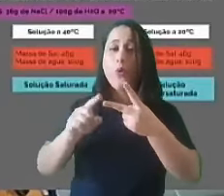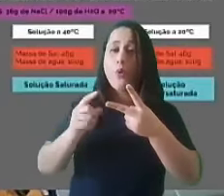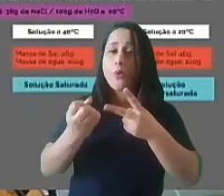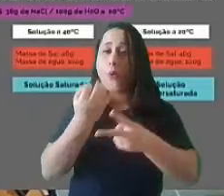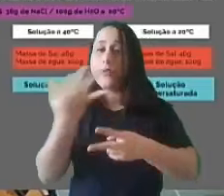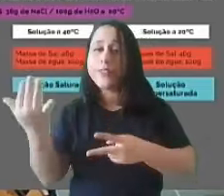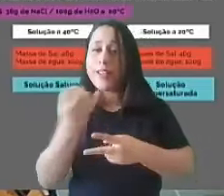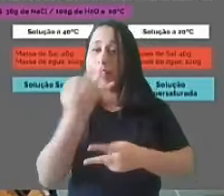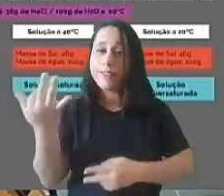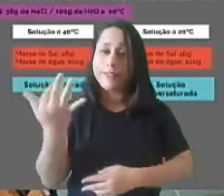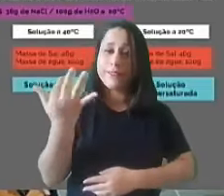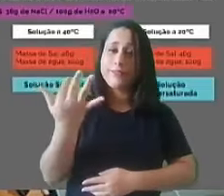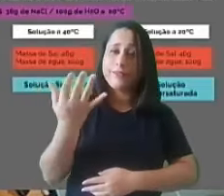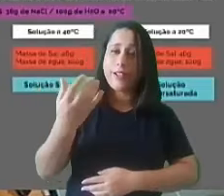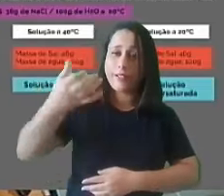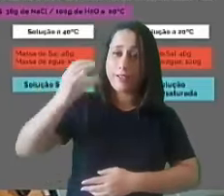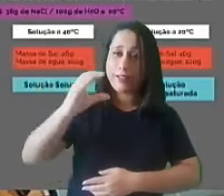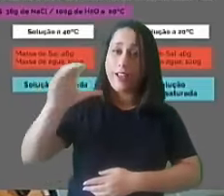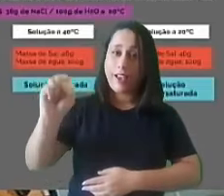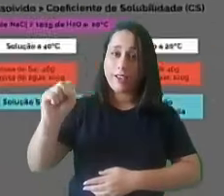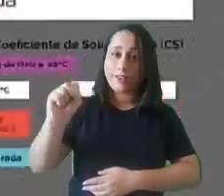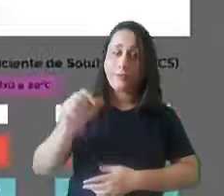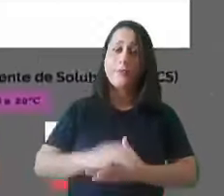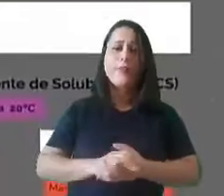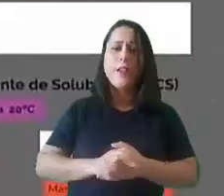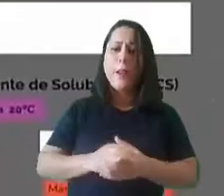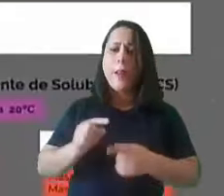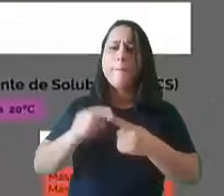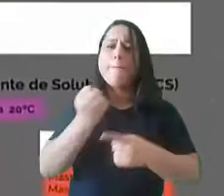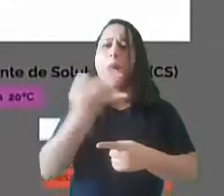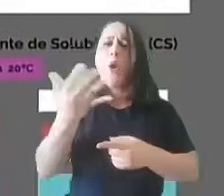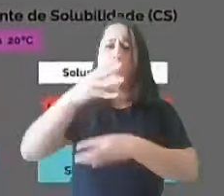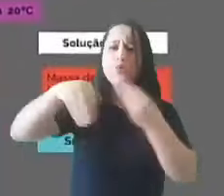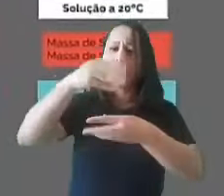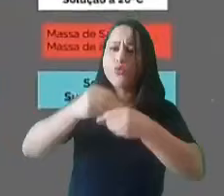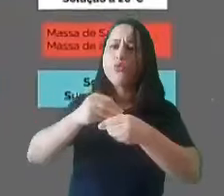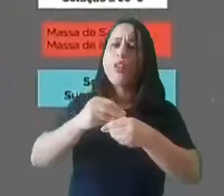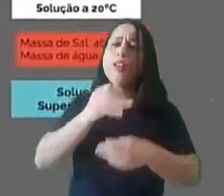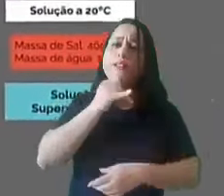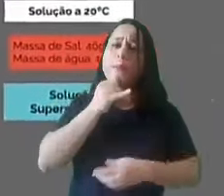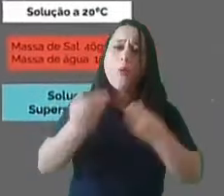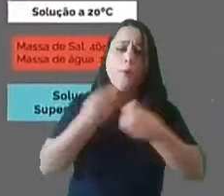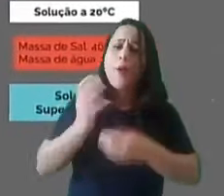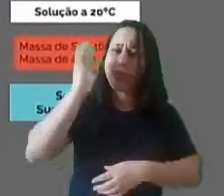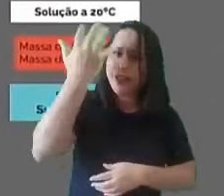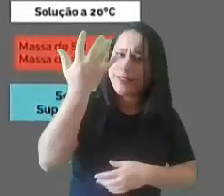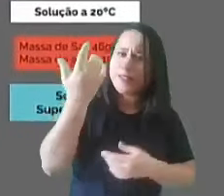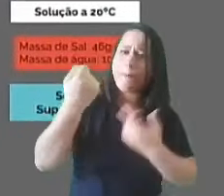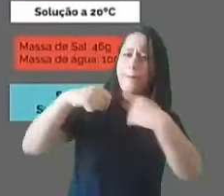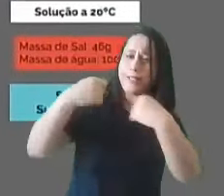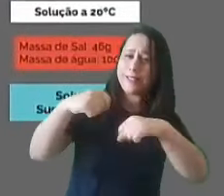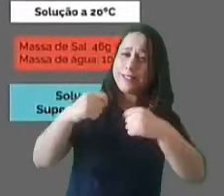de soluto dissolvido será maior que o coeficiente de solubilidade. E como a gente